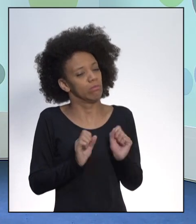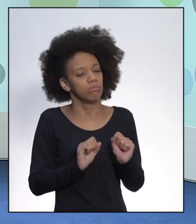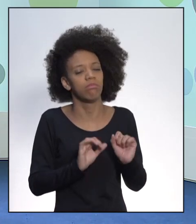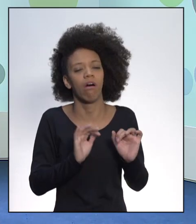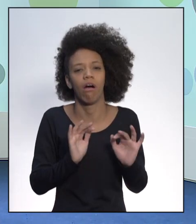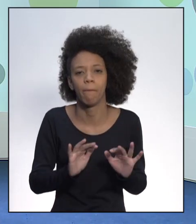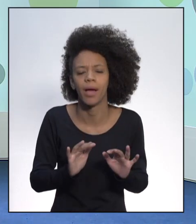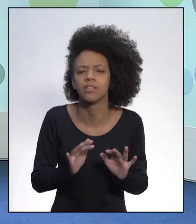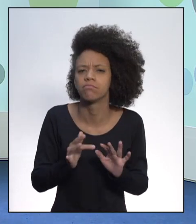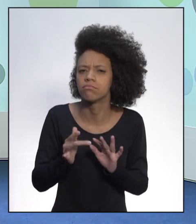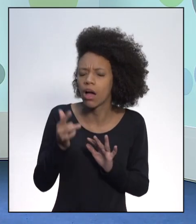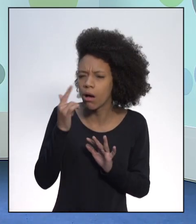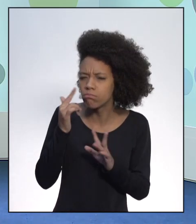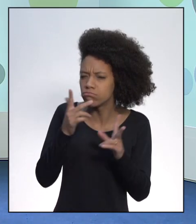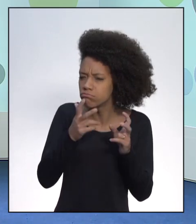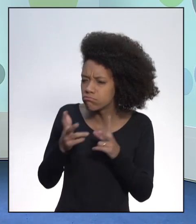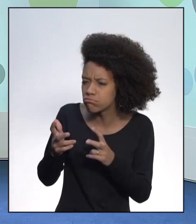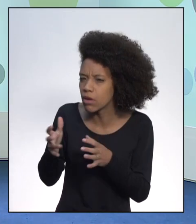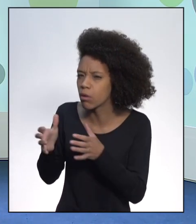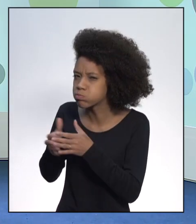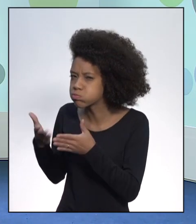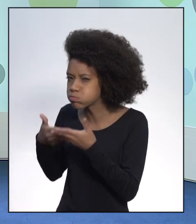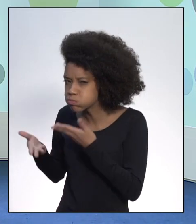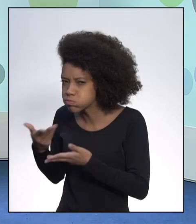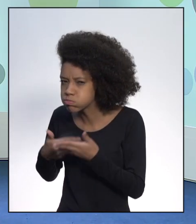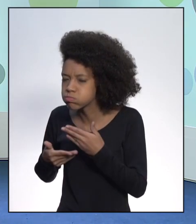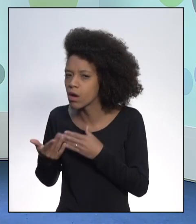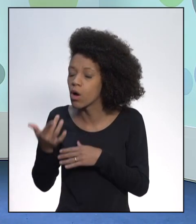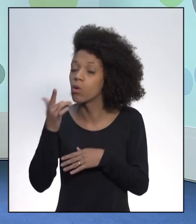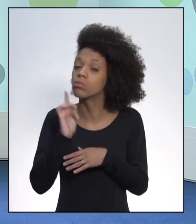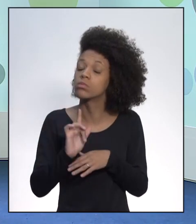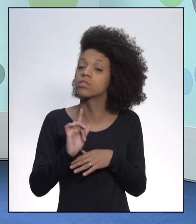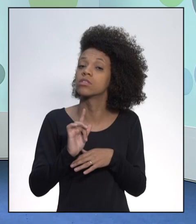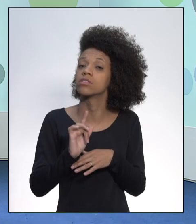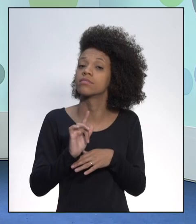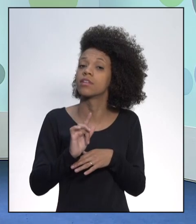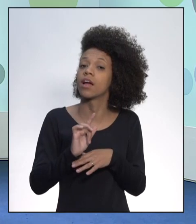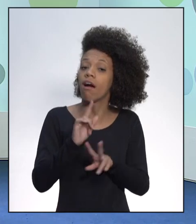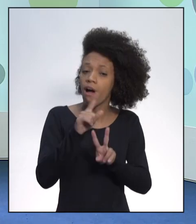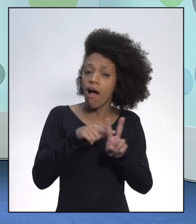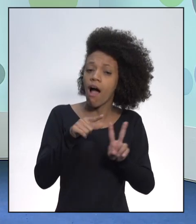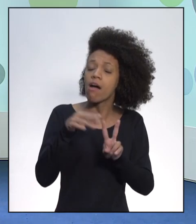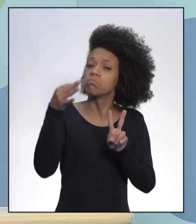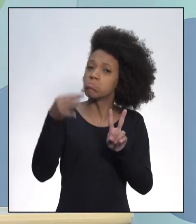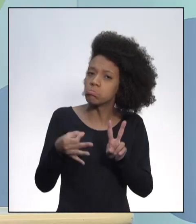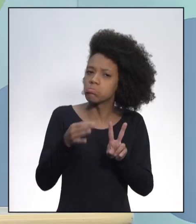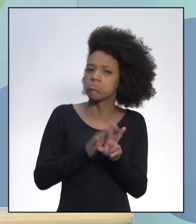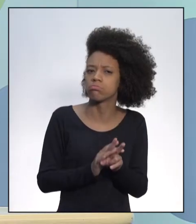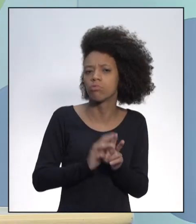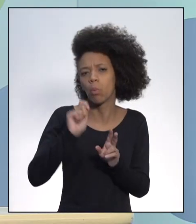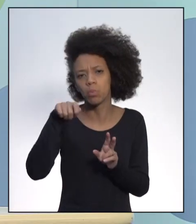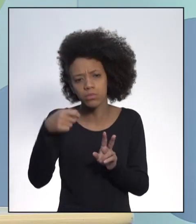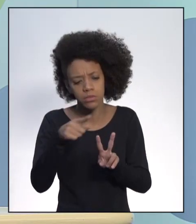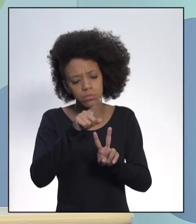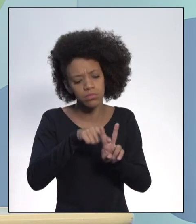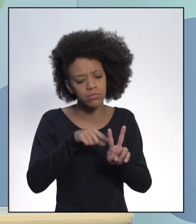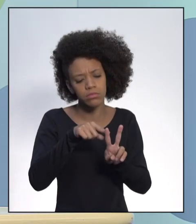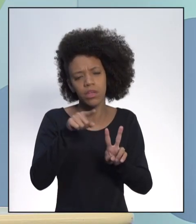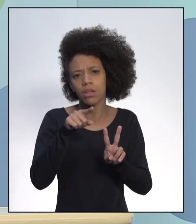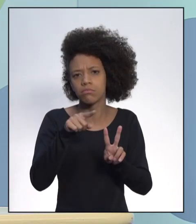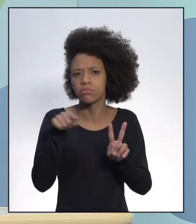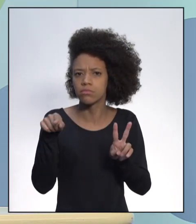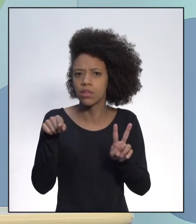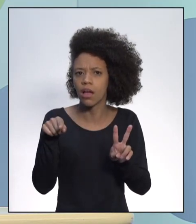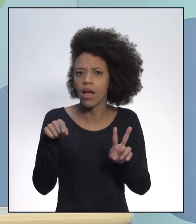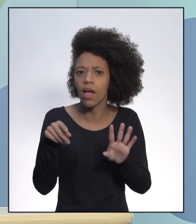vendo no chat aqui, muitos conseguiram colocar a definição da raiz mesmo, o símbolo de raiz dentro do